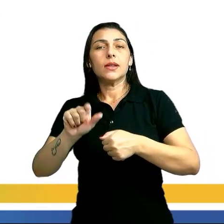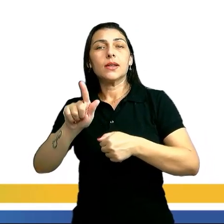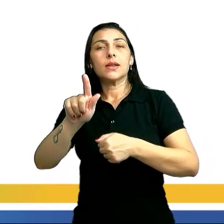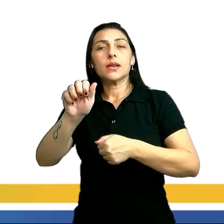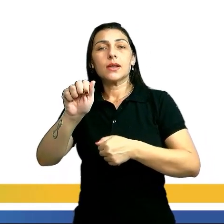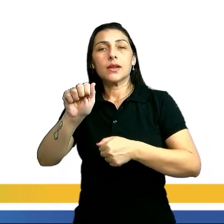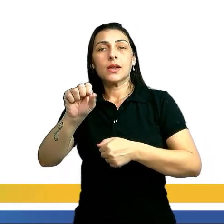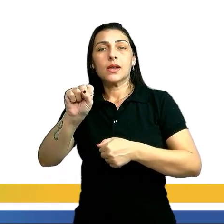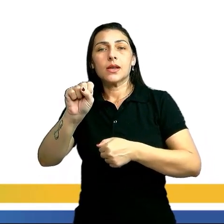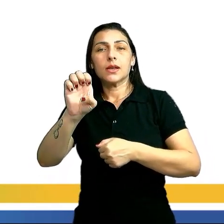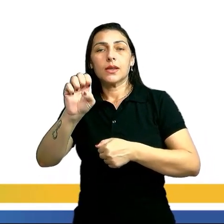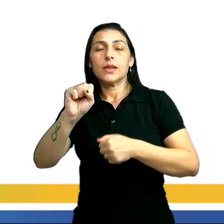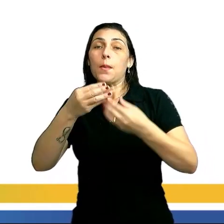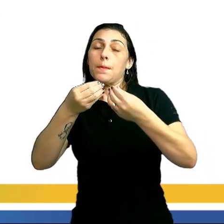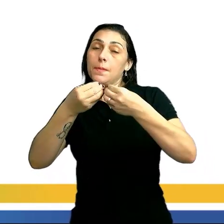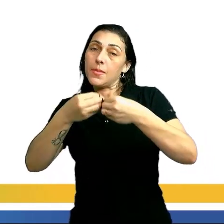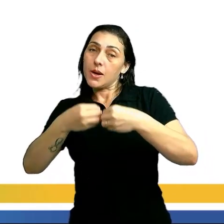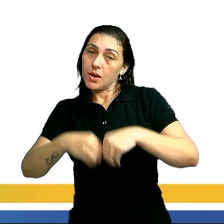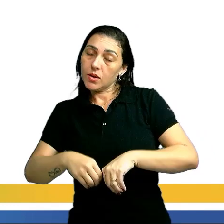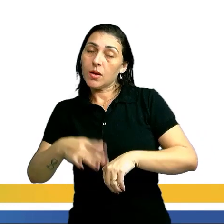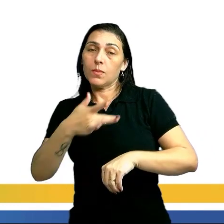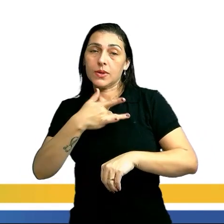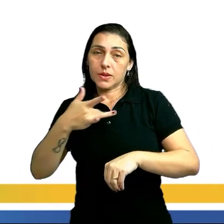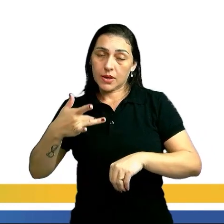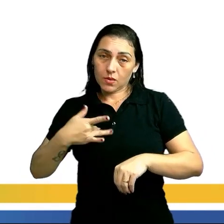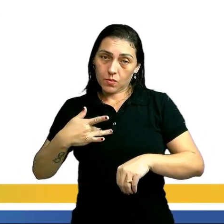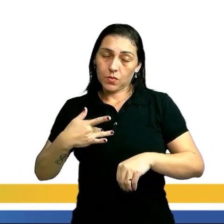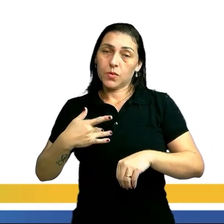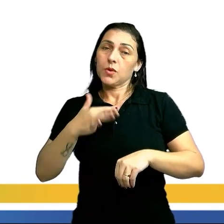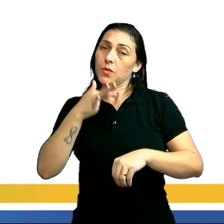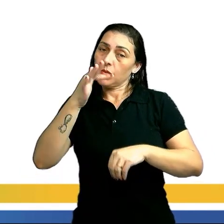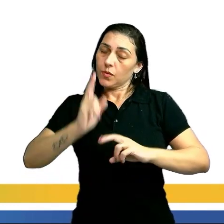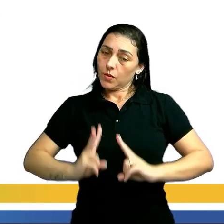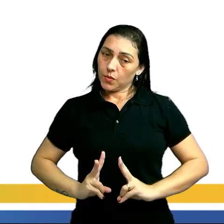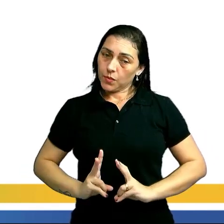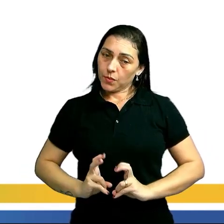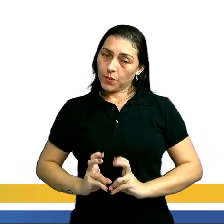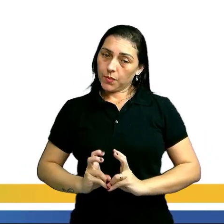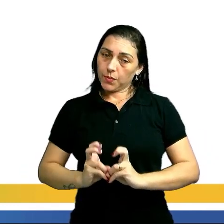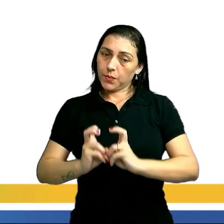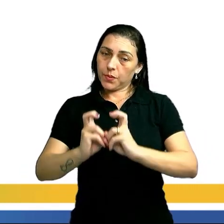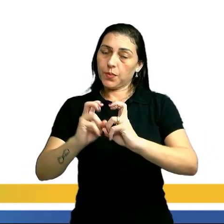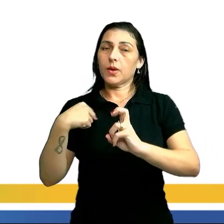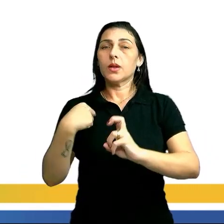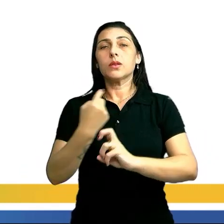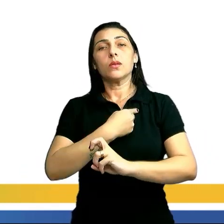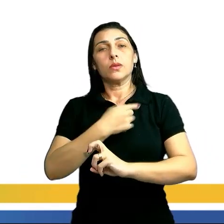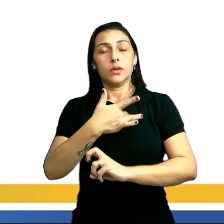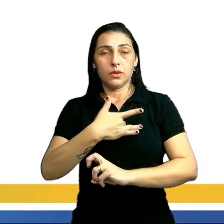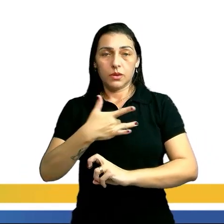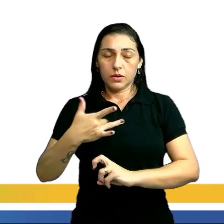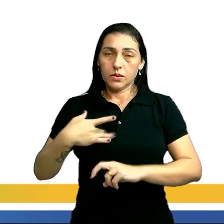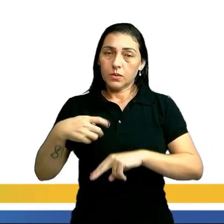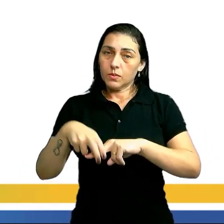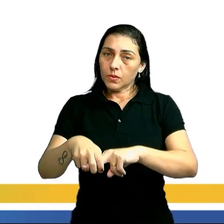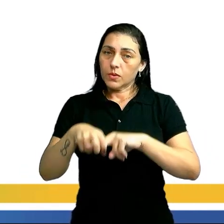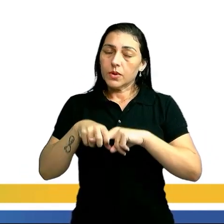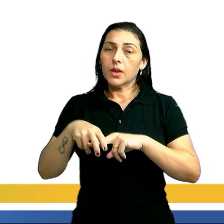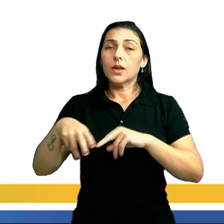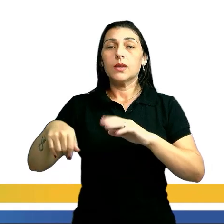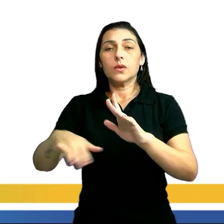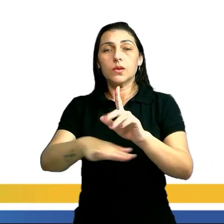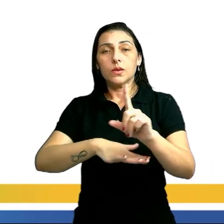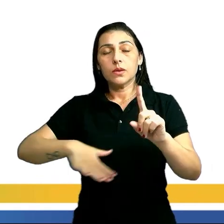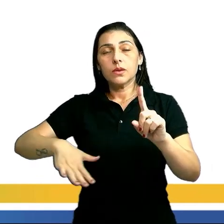que são tóxicos e cancerígenos, tá? Então é bastante prejudicial à nossa saúde. Então por isso que às vezes as sociedades